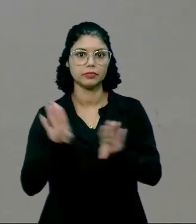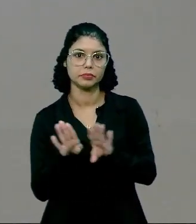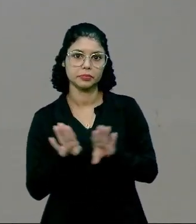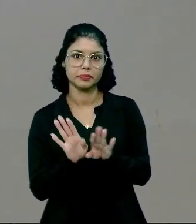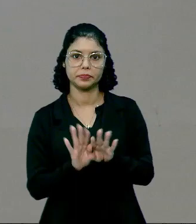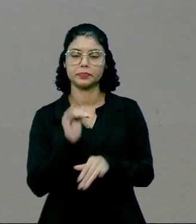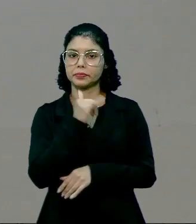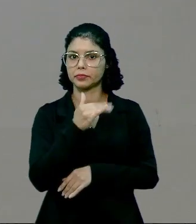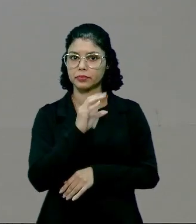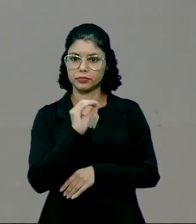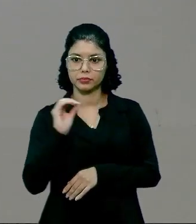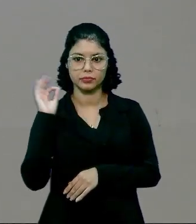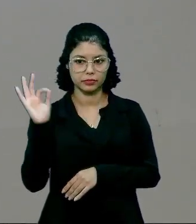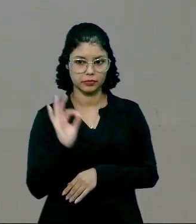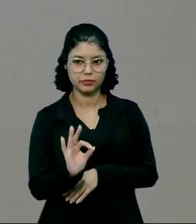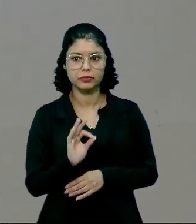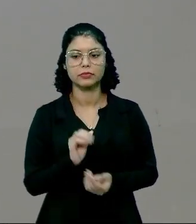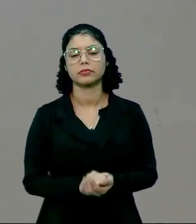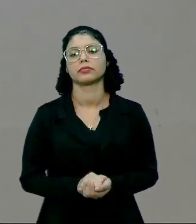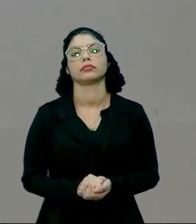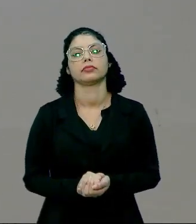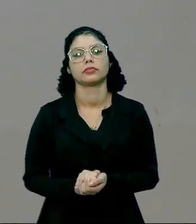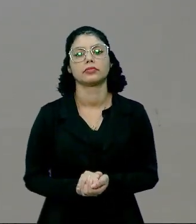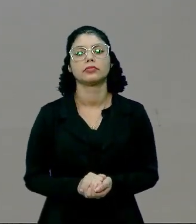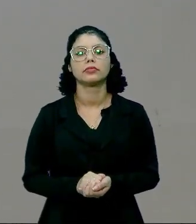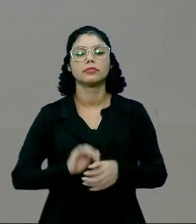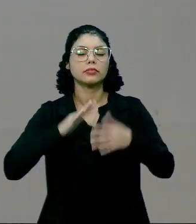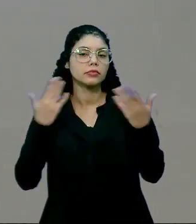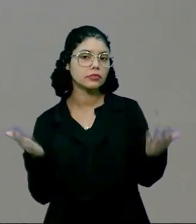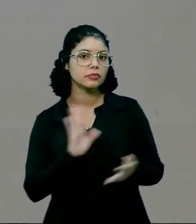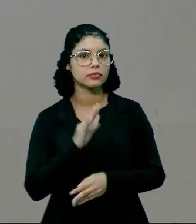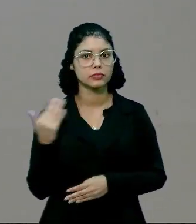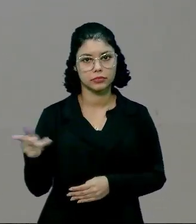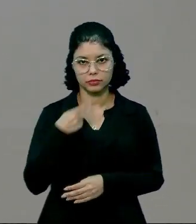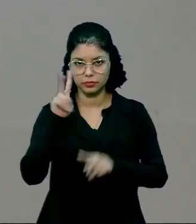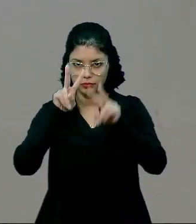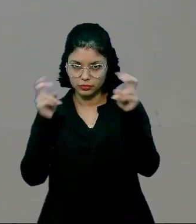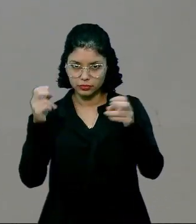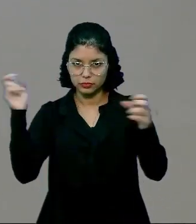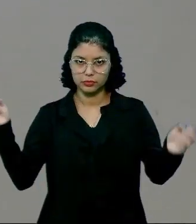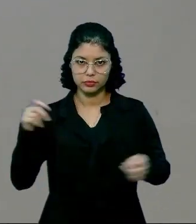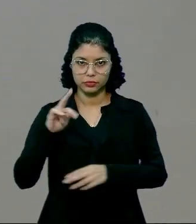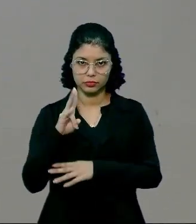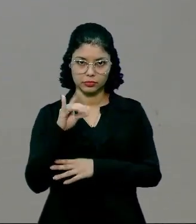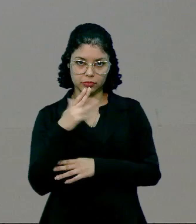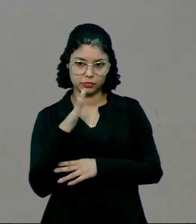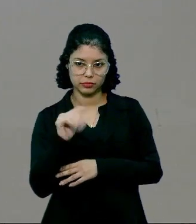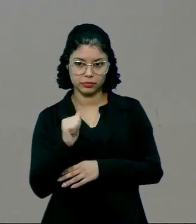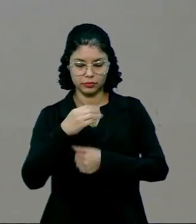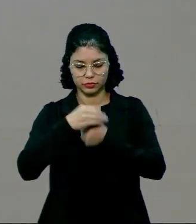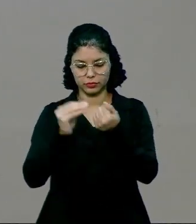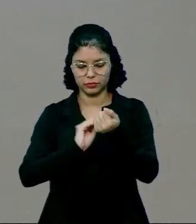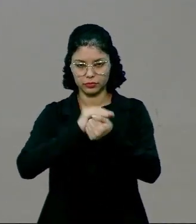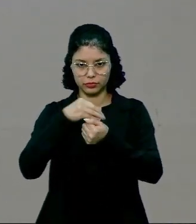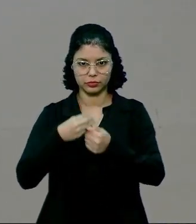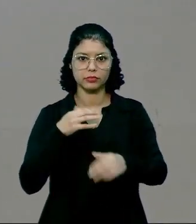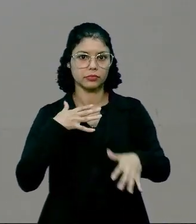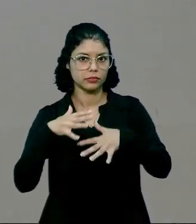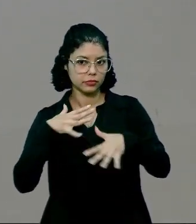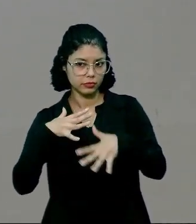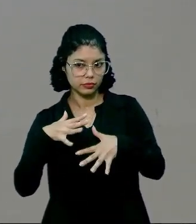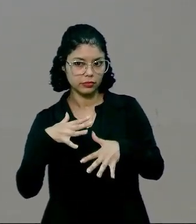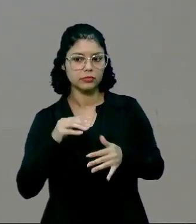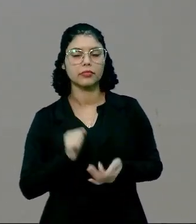maneira 100% né para ter um rendimento de 100%. então quando eu falo de teoria de colisões eu falo que as moléculas elas vão se agitar